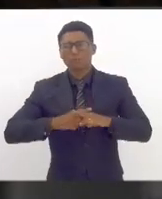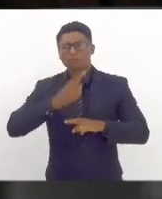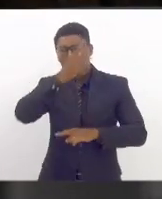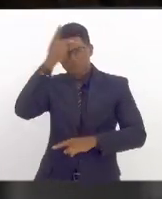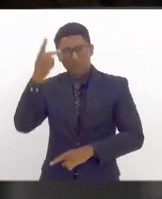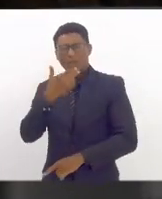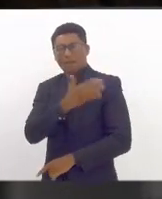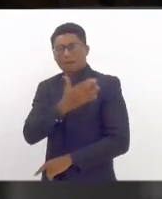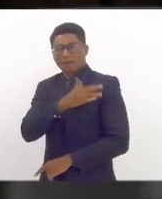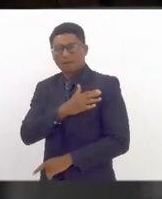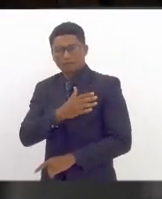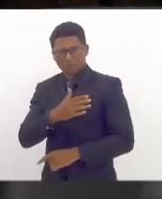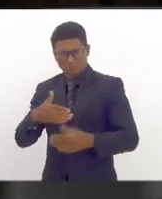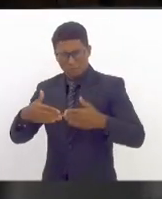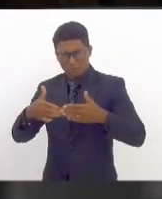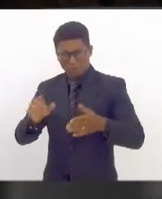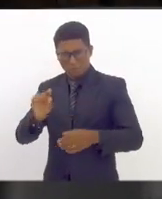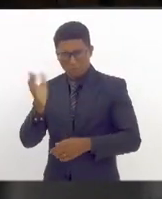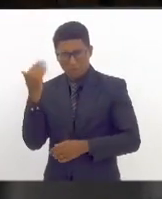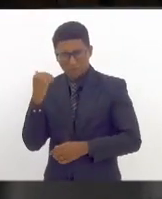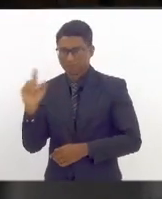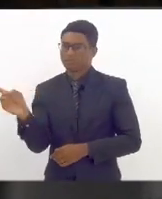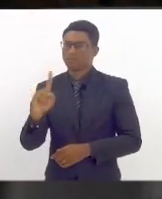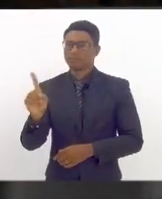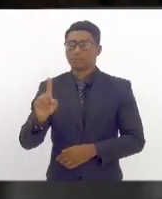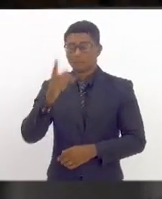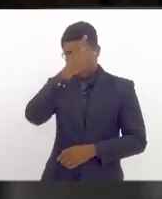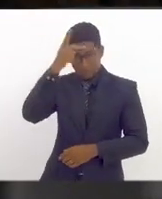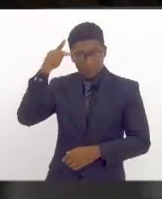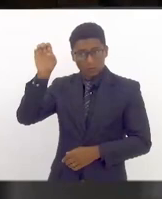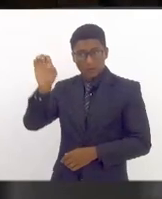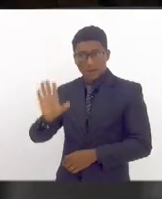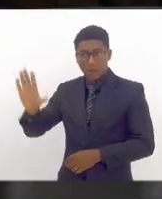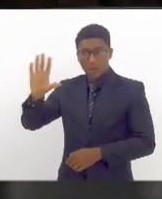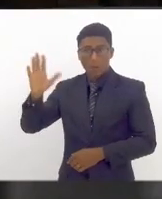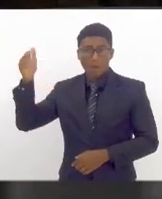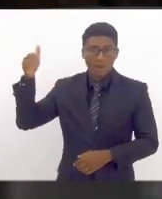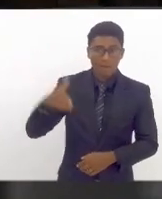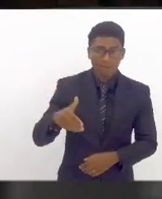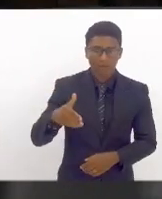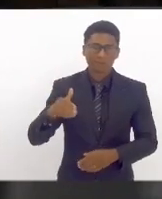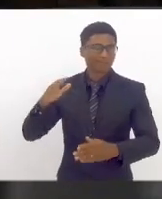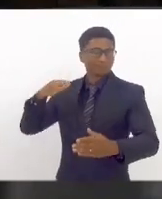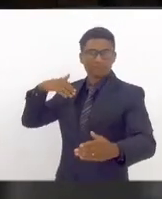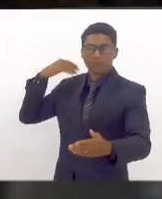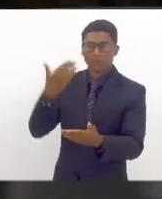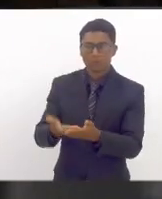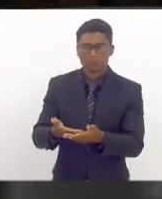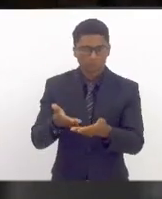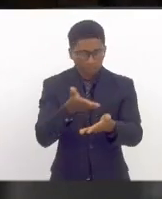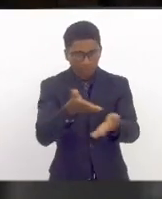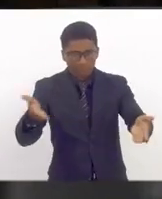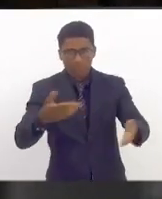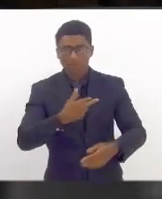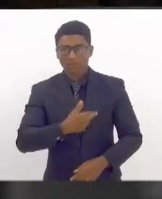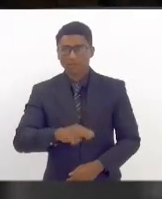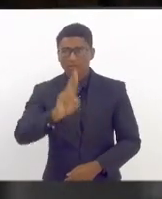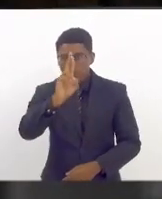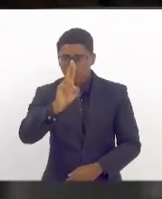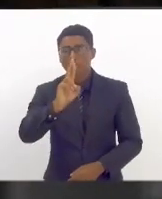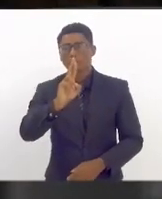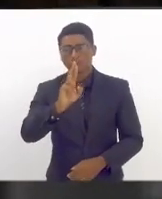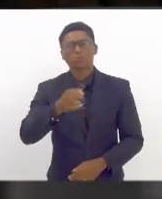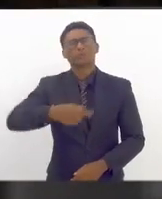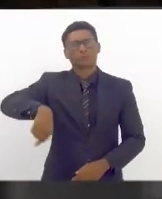com a chegada dos europeus e Aqui nós temos essa batalha até hoje do combate à intolerância religiosa porque nós temos uma religião